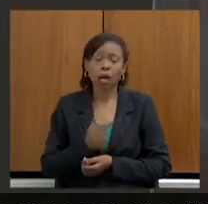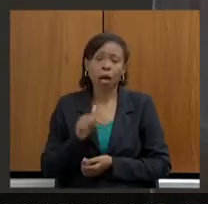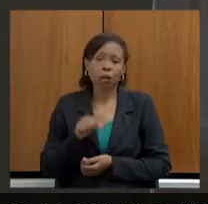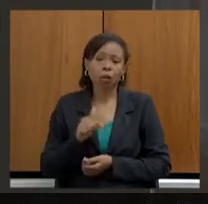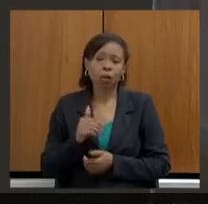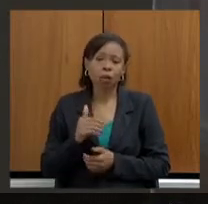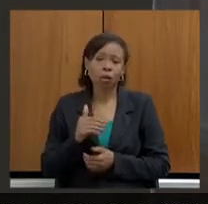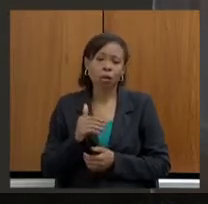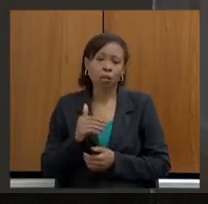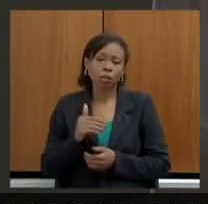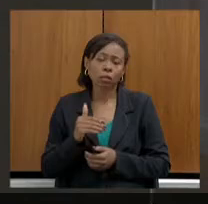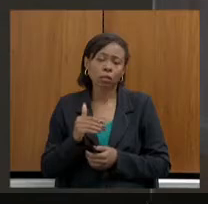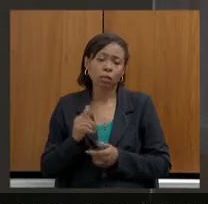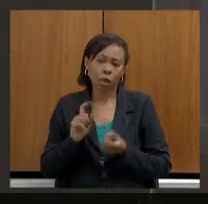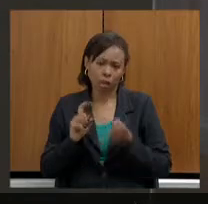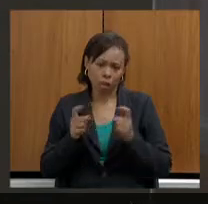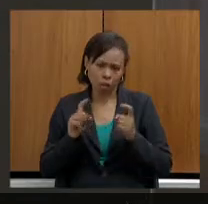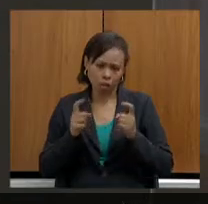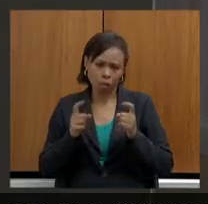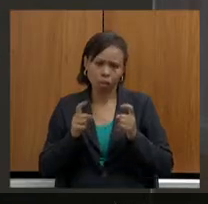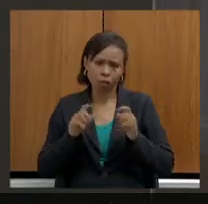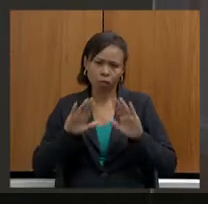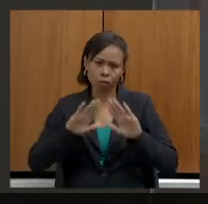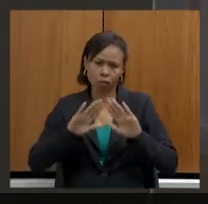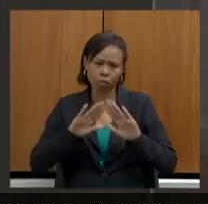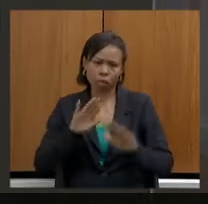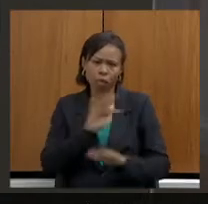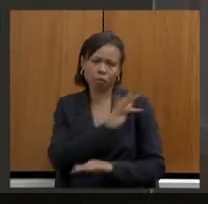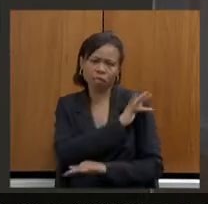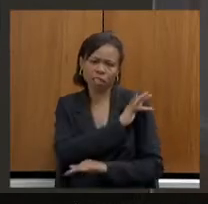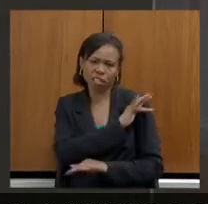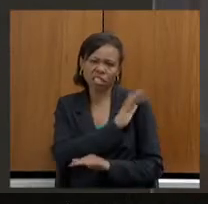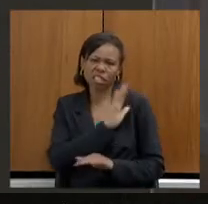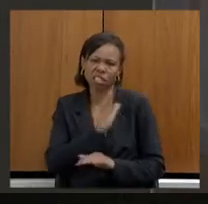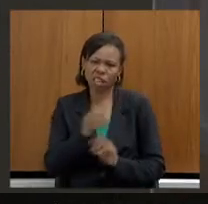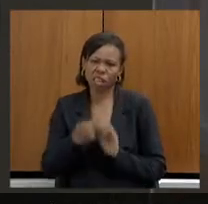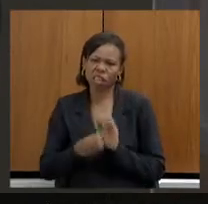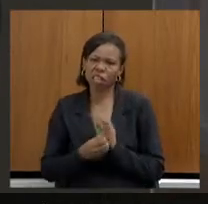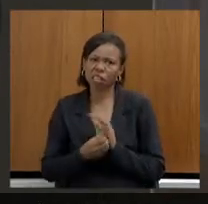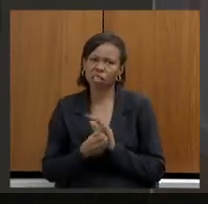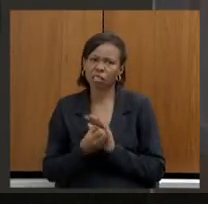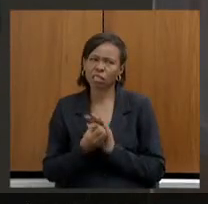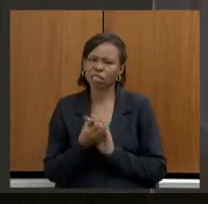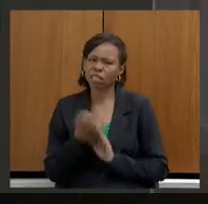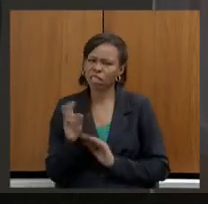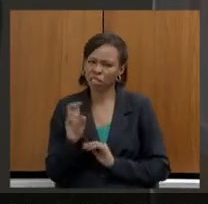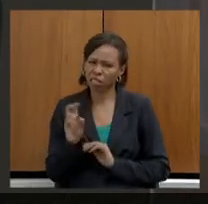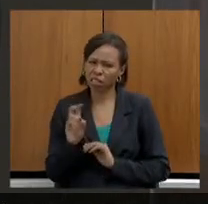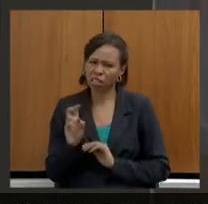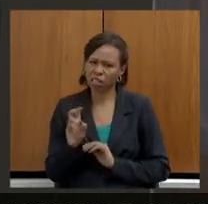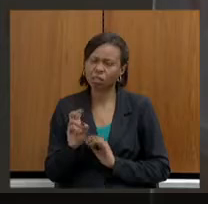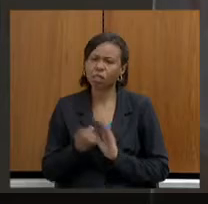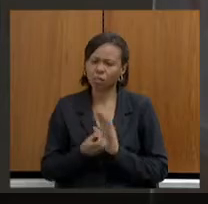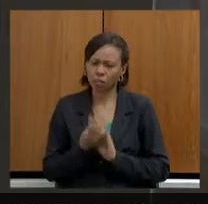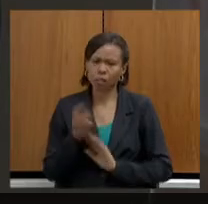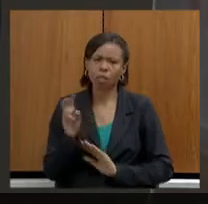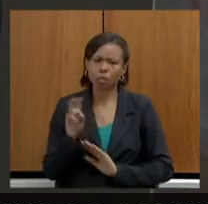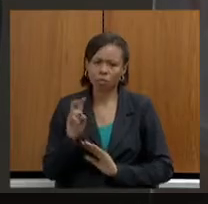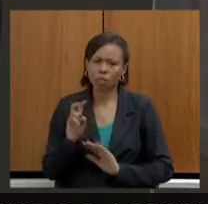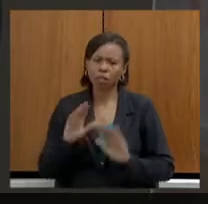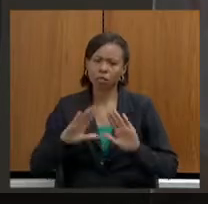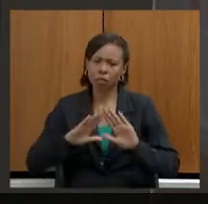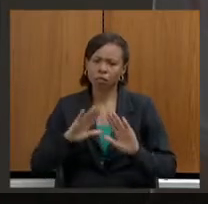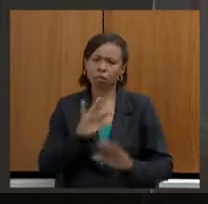Assembleia fiscaliza que ela já estão vivendo já é a quinta ou sexta edição quinta edição né dá uma assembleia